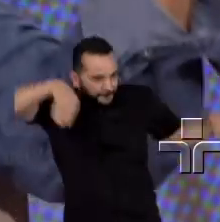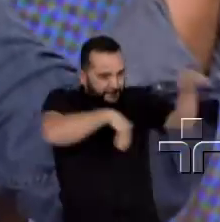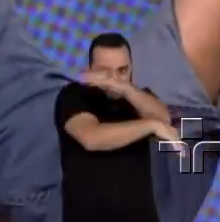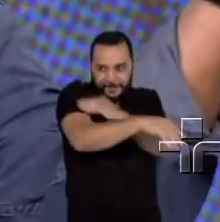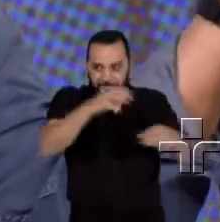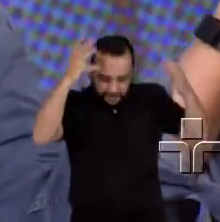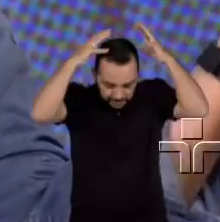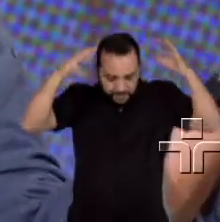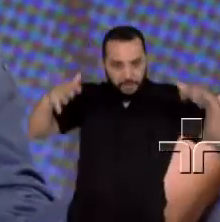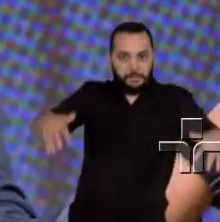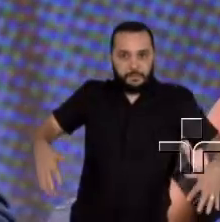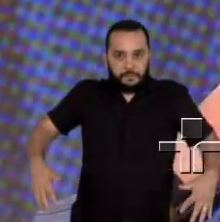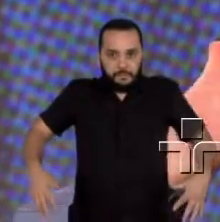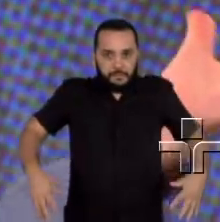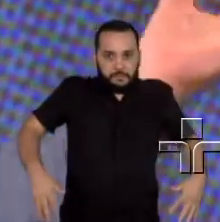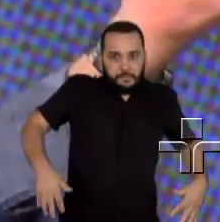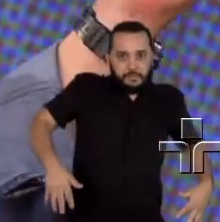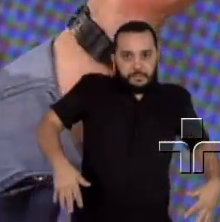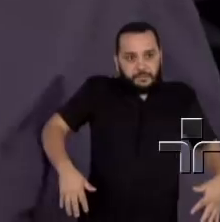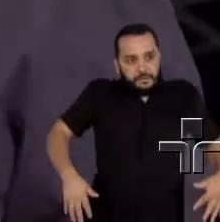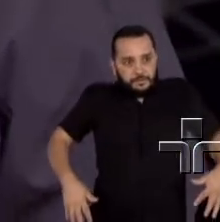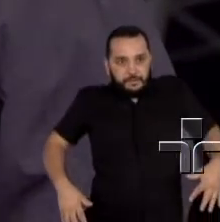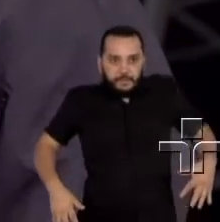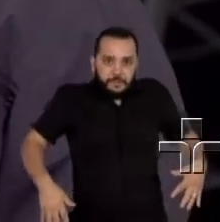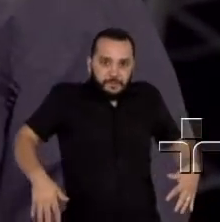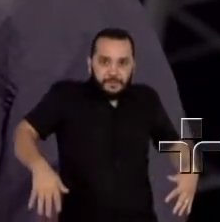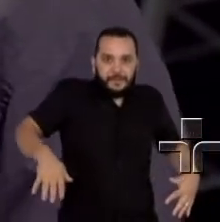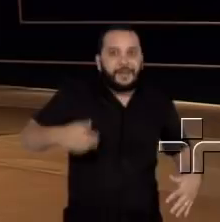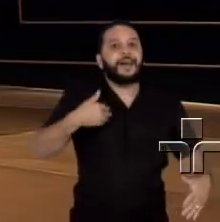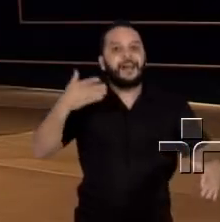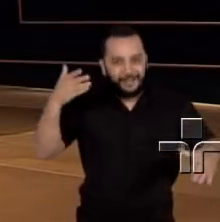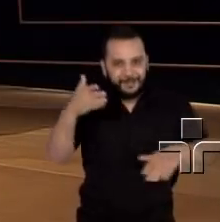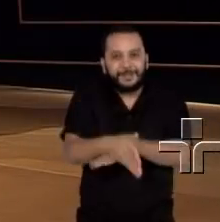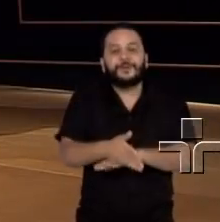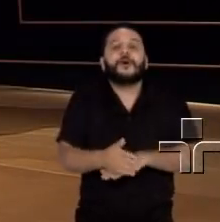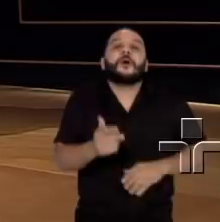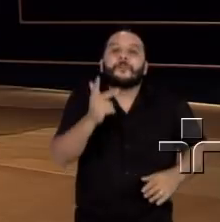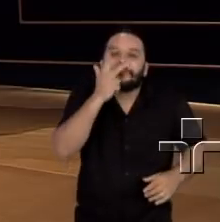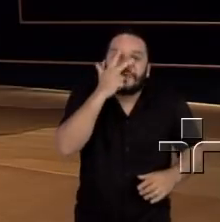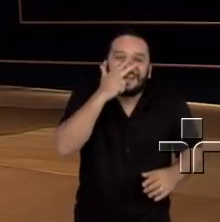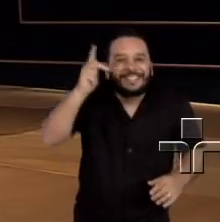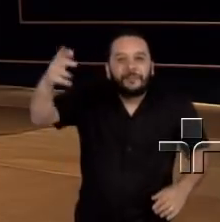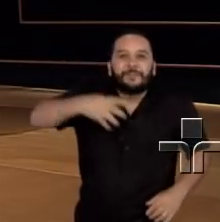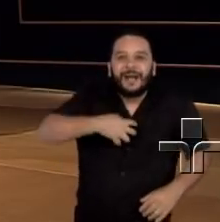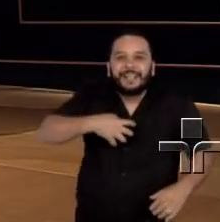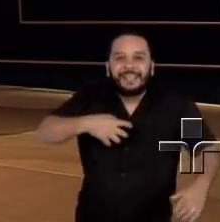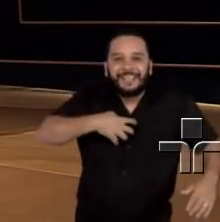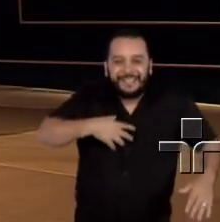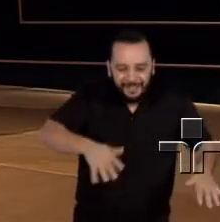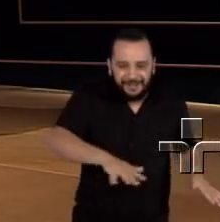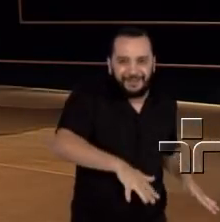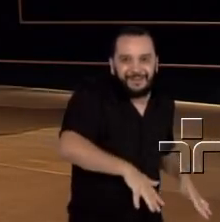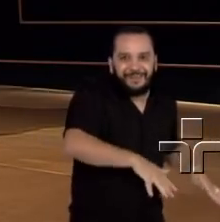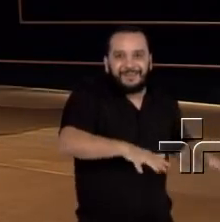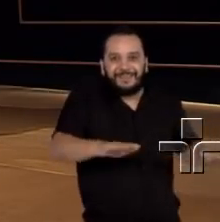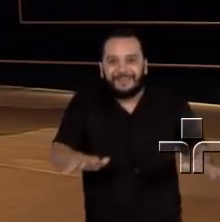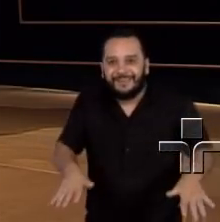entrou assim no avião, ó. Parecia uma baiana de acarajé, mal-humorada.